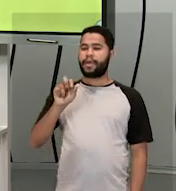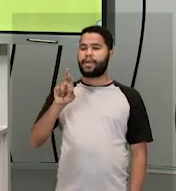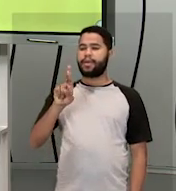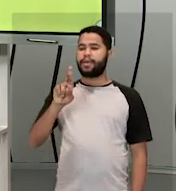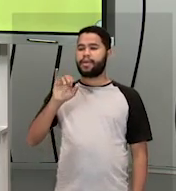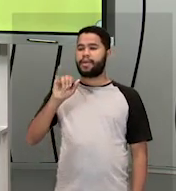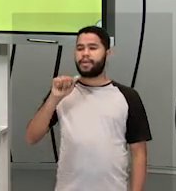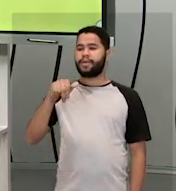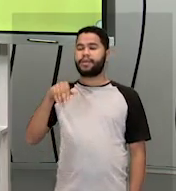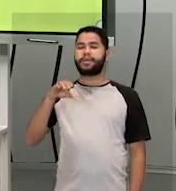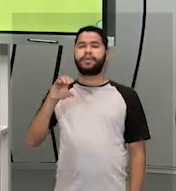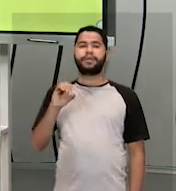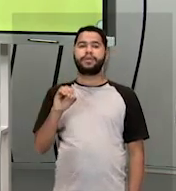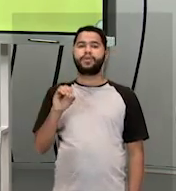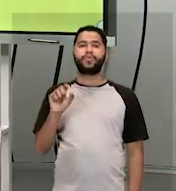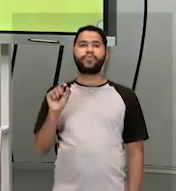arianos,